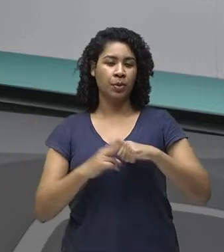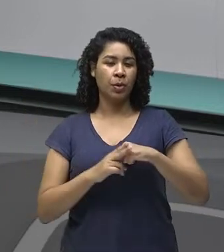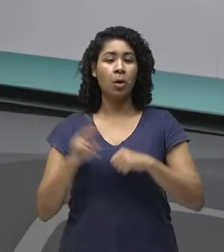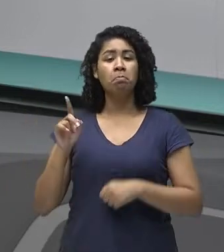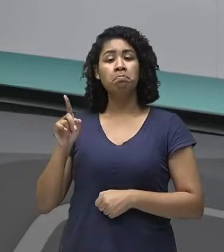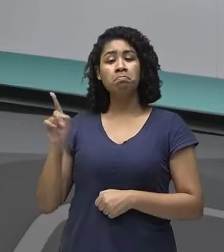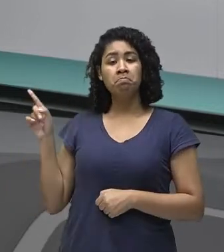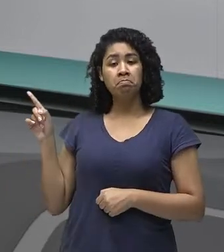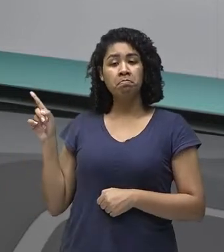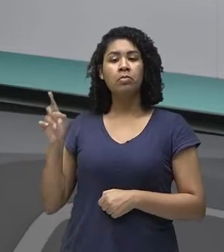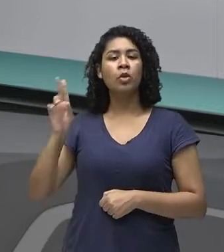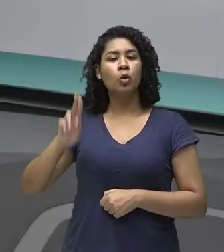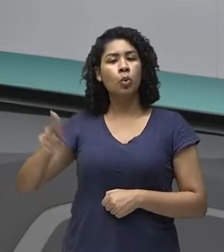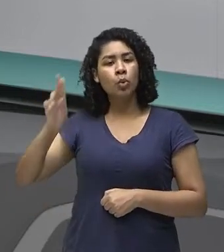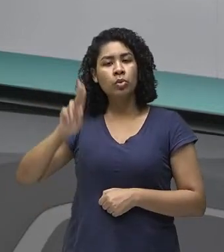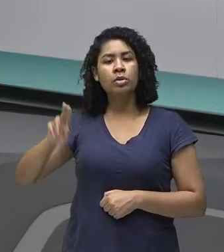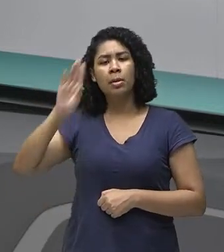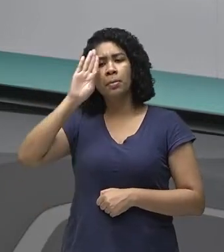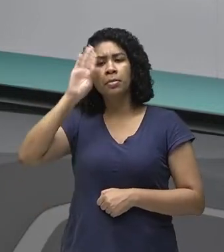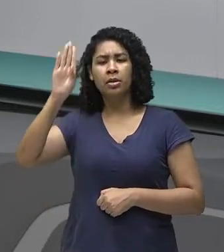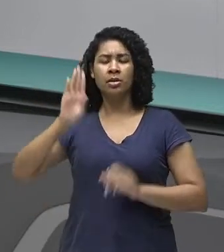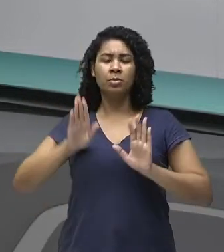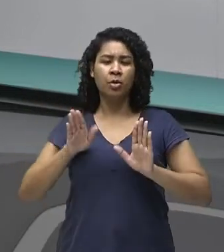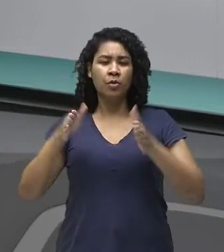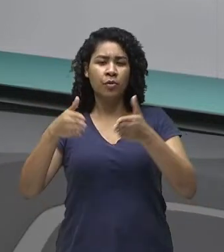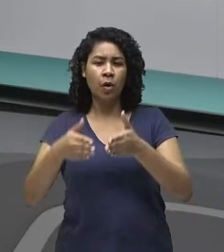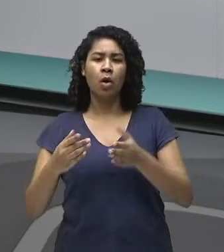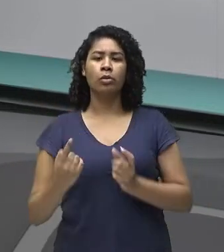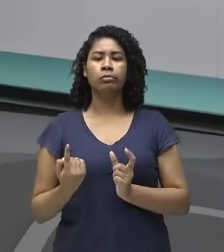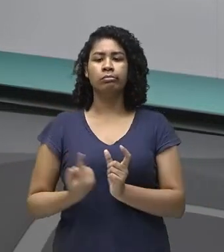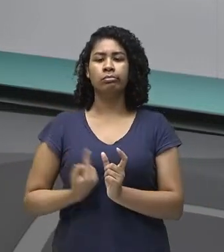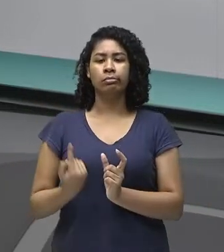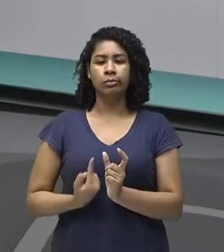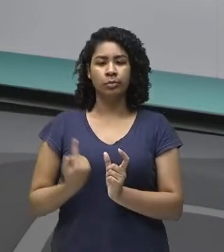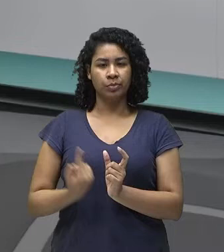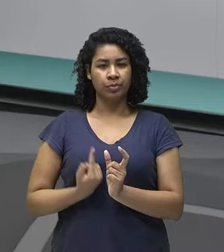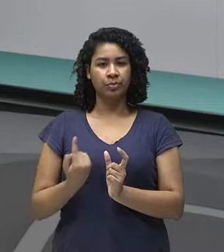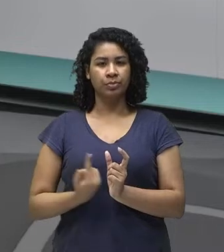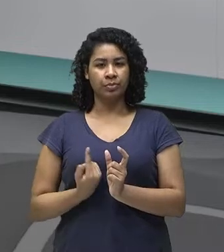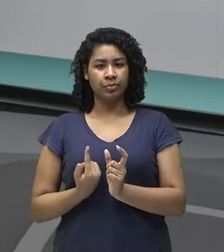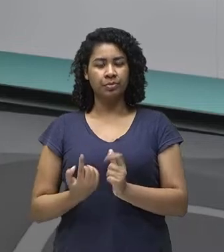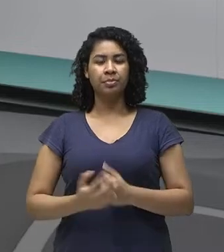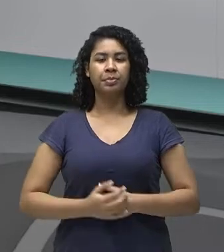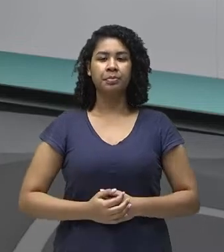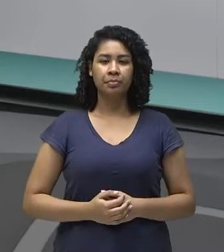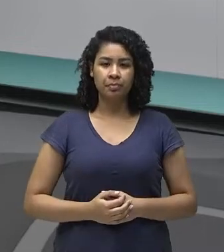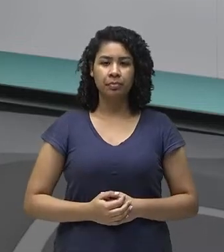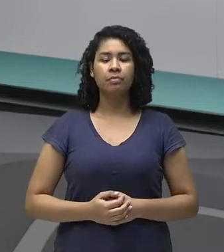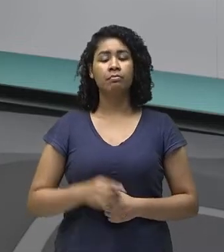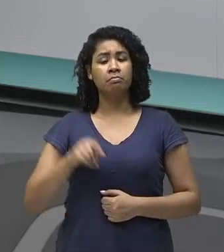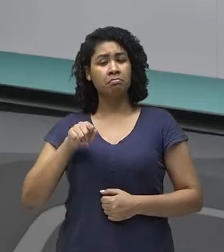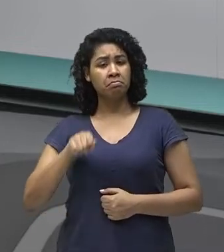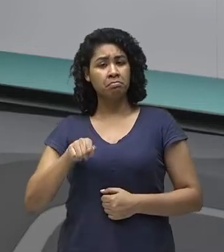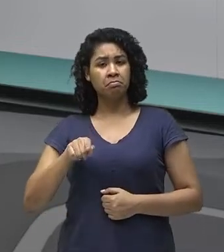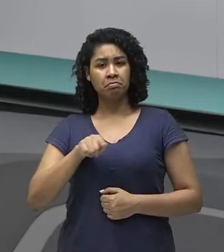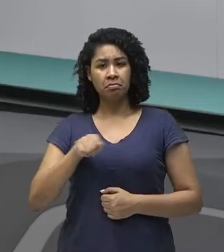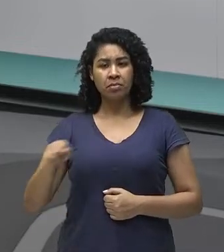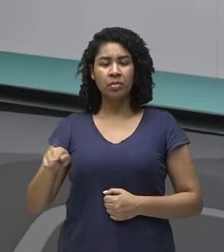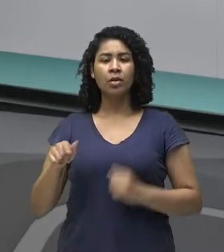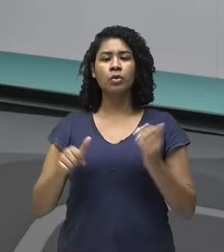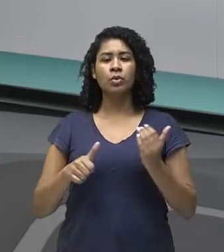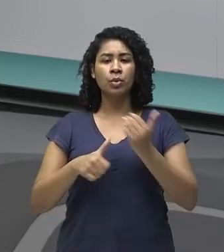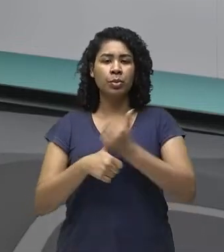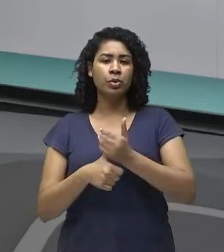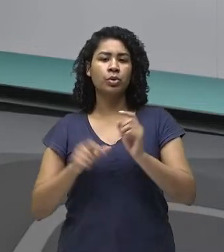usados apenas para o singular. Consequentemente, eles vão substituir somente